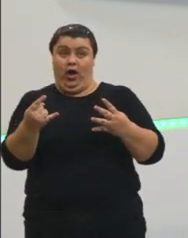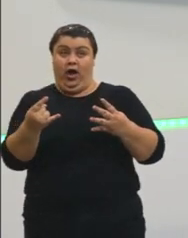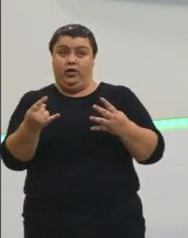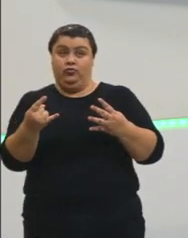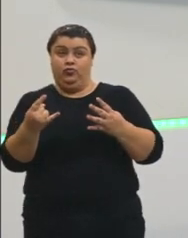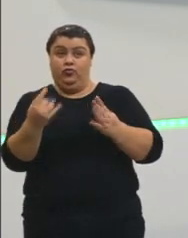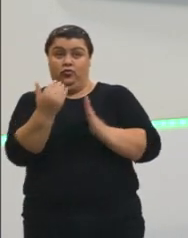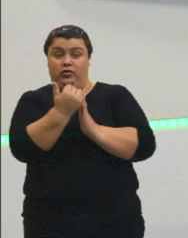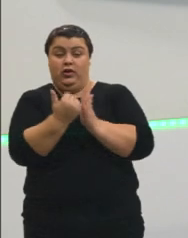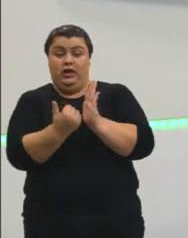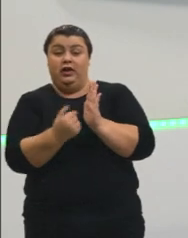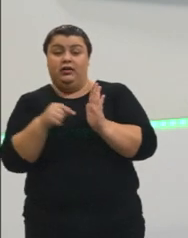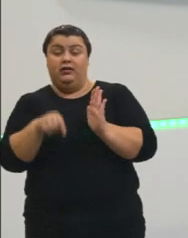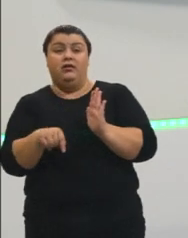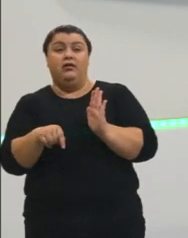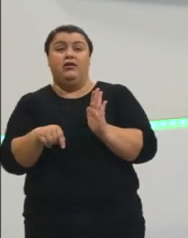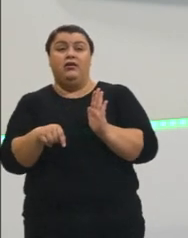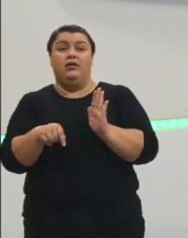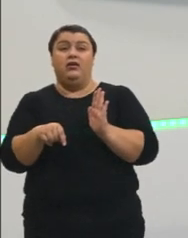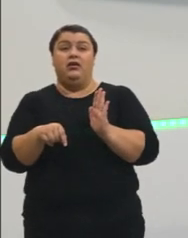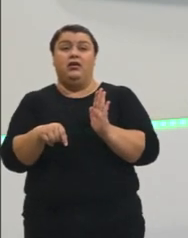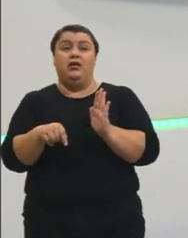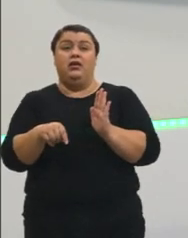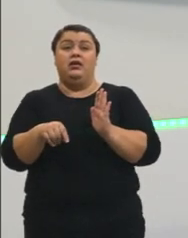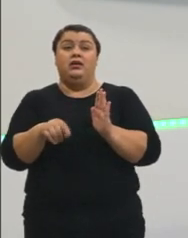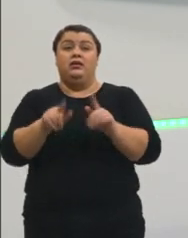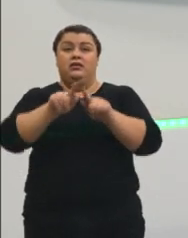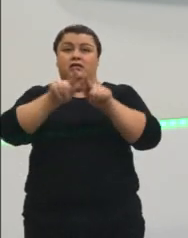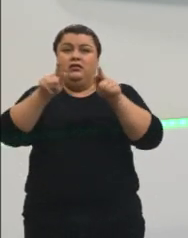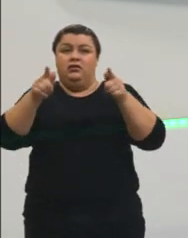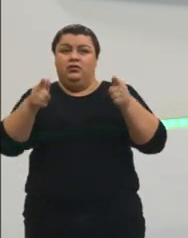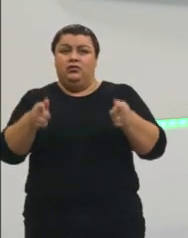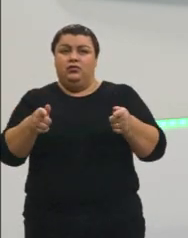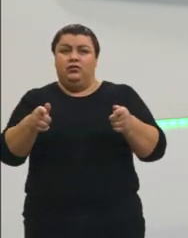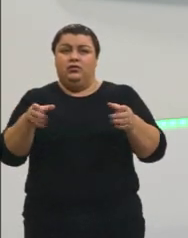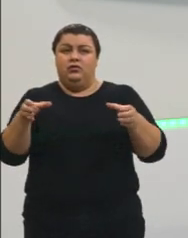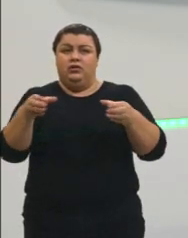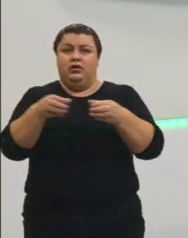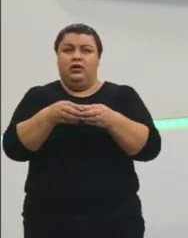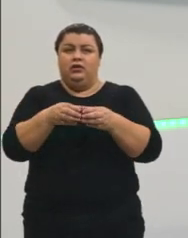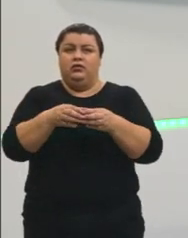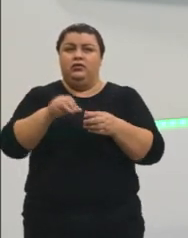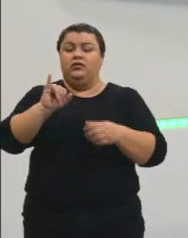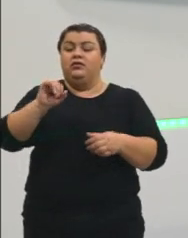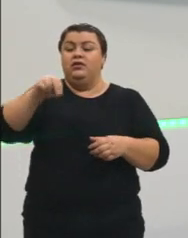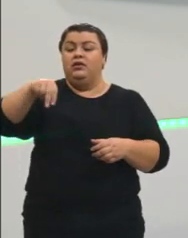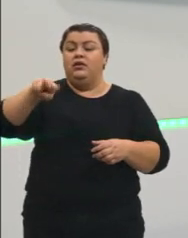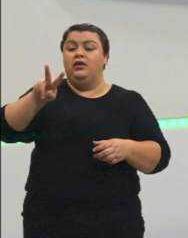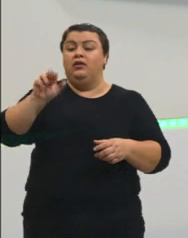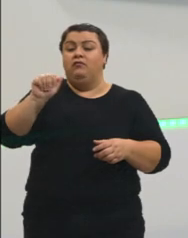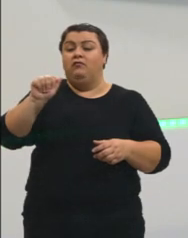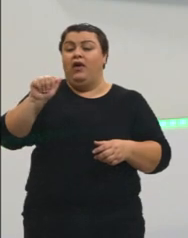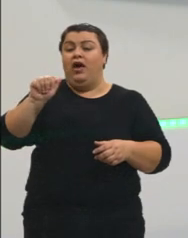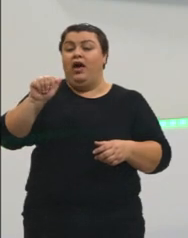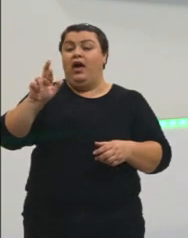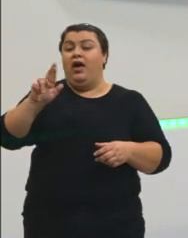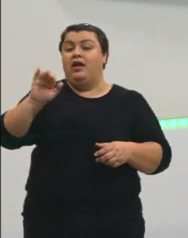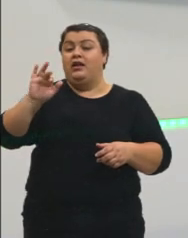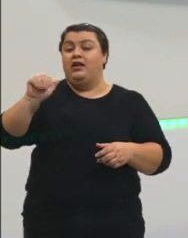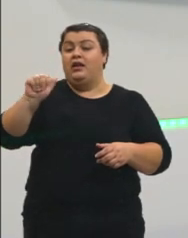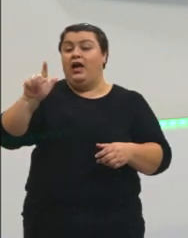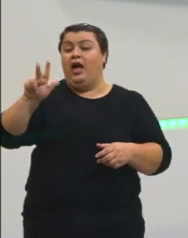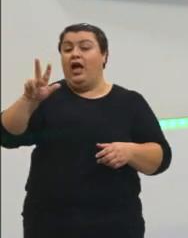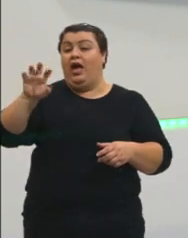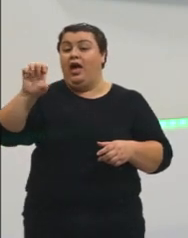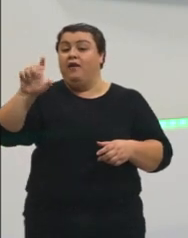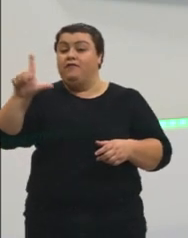conjunção interjeição são classes que a gente chama de invariáveis porque a gente não muda a maneira